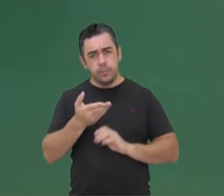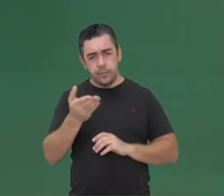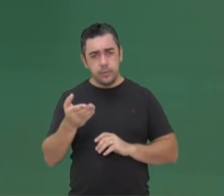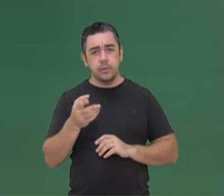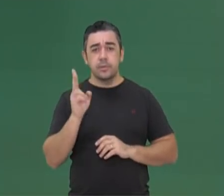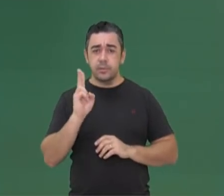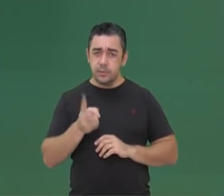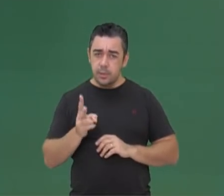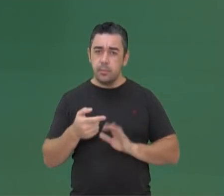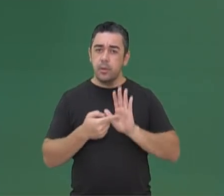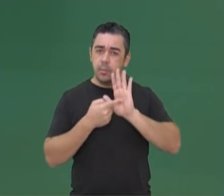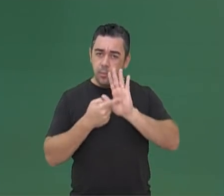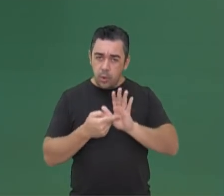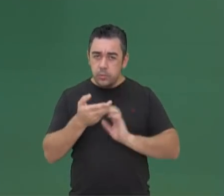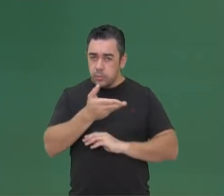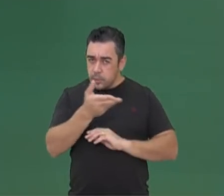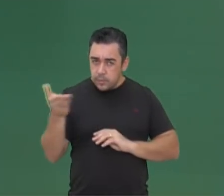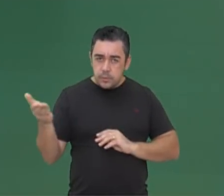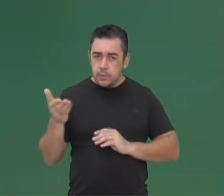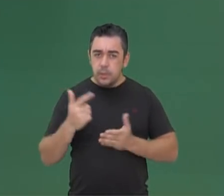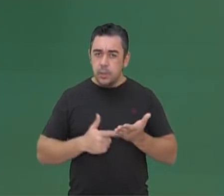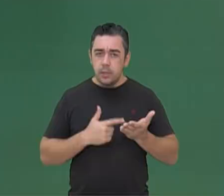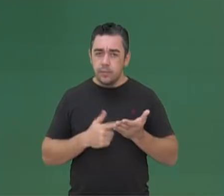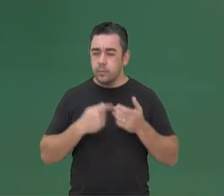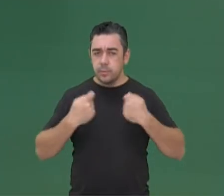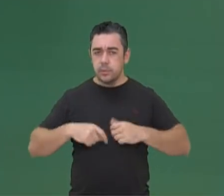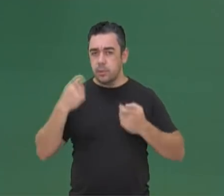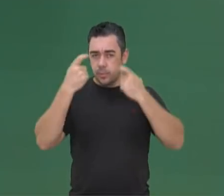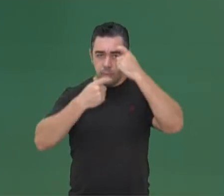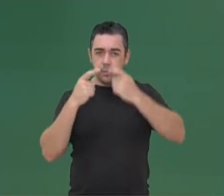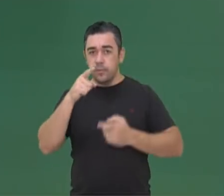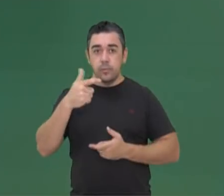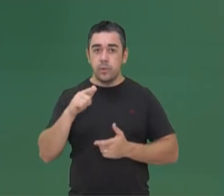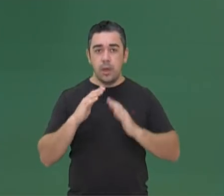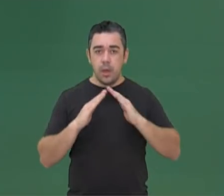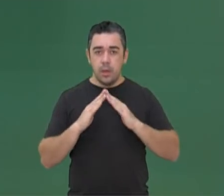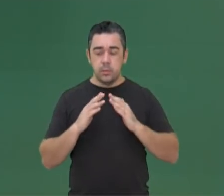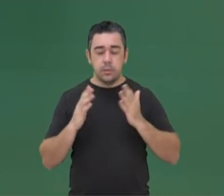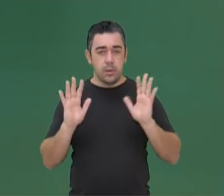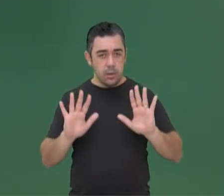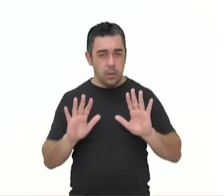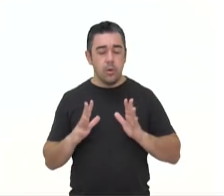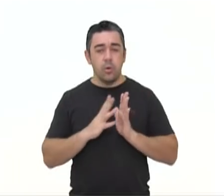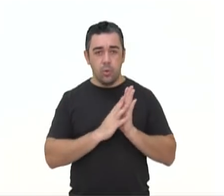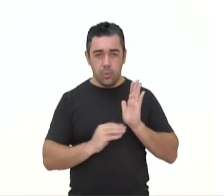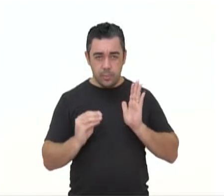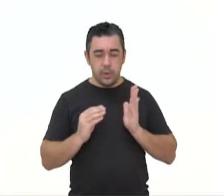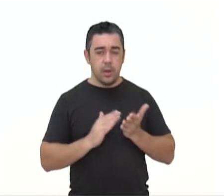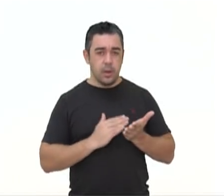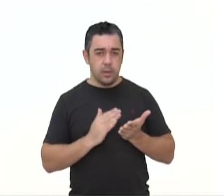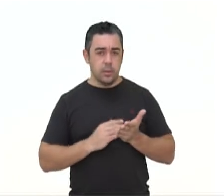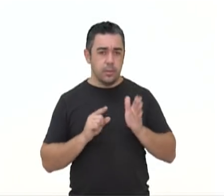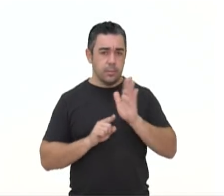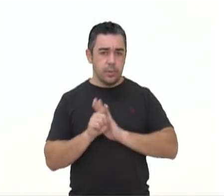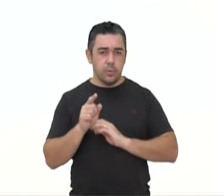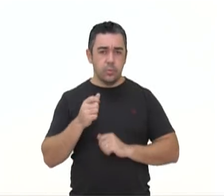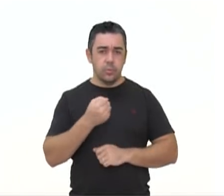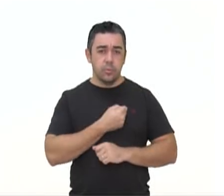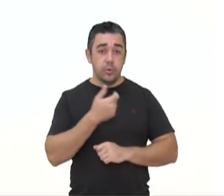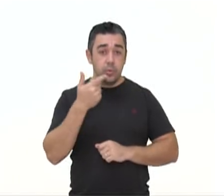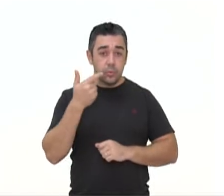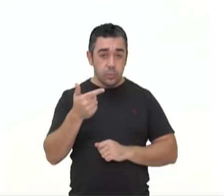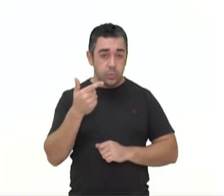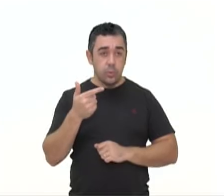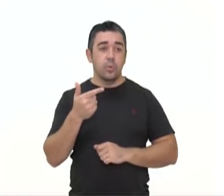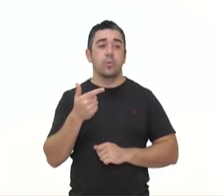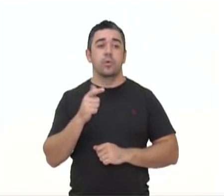eu trago o livro para vocês. Não precisa se preocupar se você não tem. Então, eu quero que você copie no teu caderno. Pergunta número 2 da